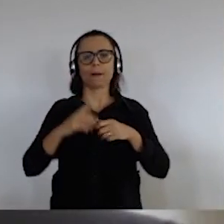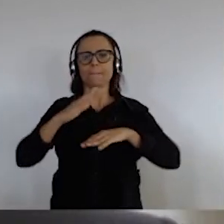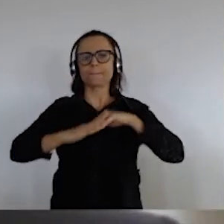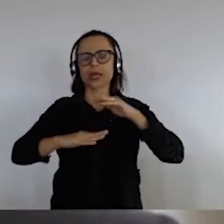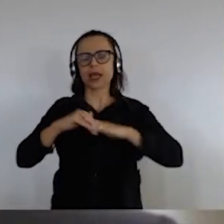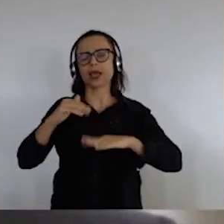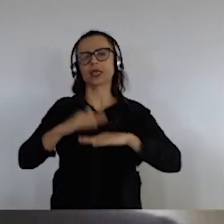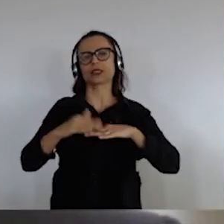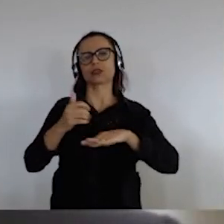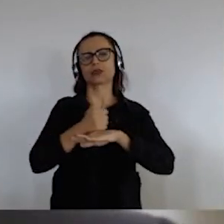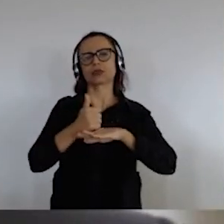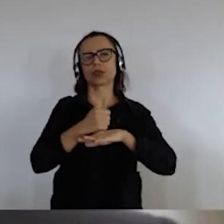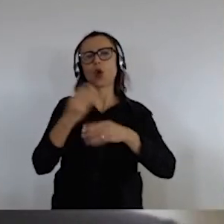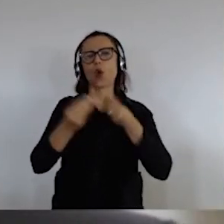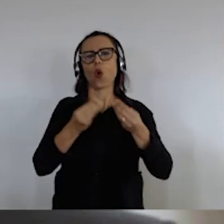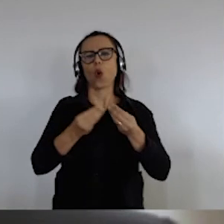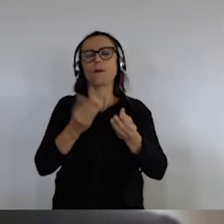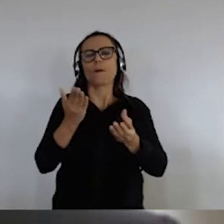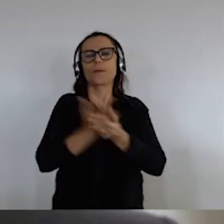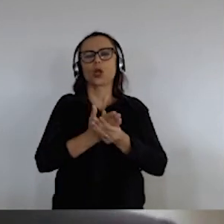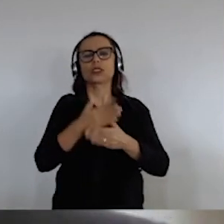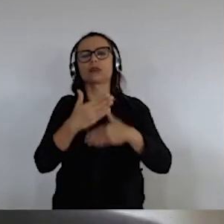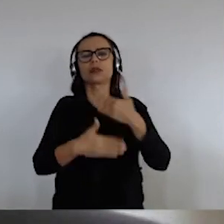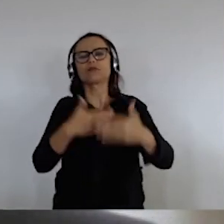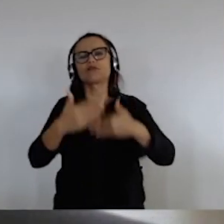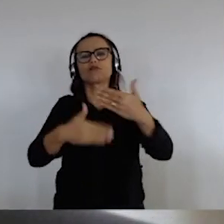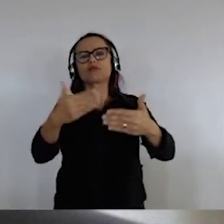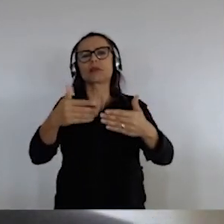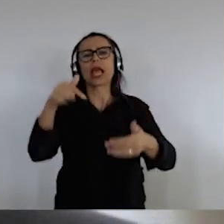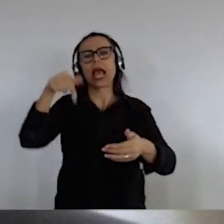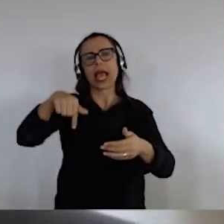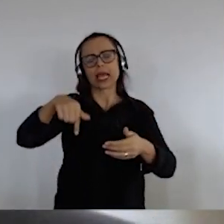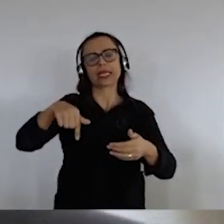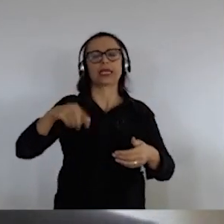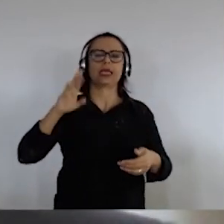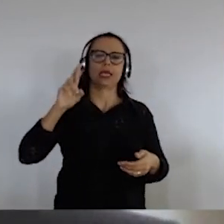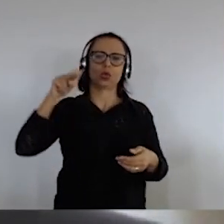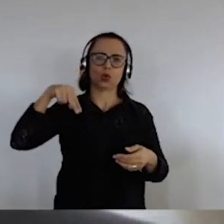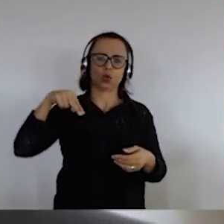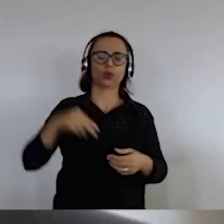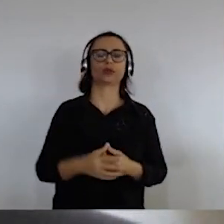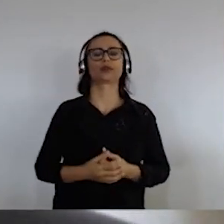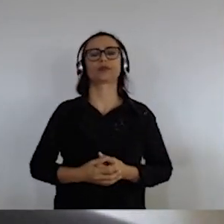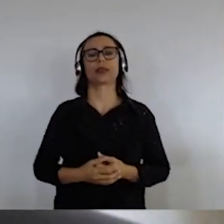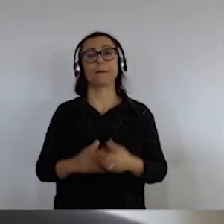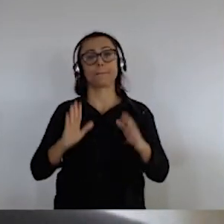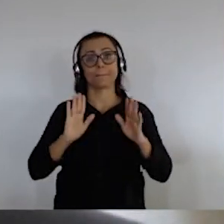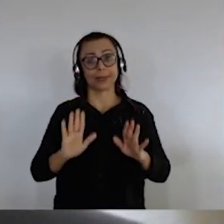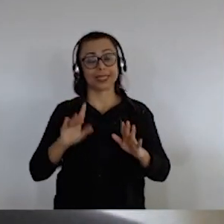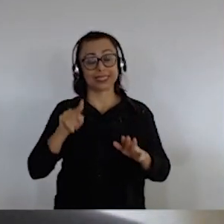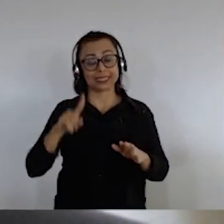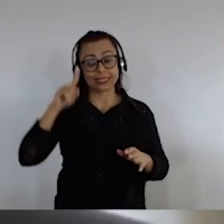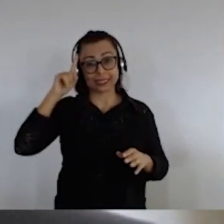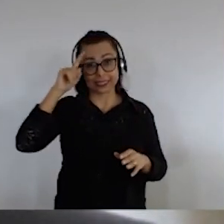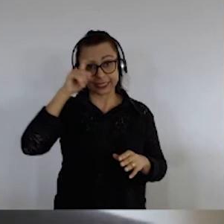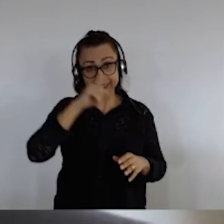práticas de trâmite dos processos criminais aqui no Rio Grande do Norte. Mas essa dificuldade com